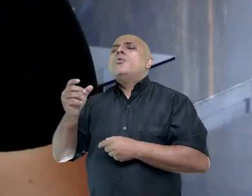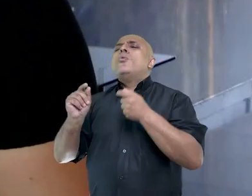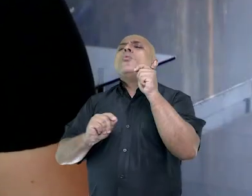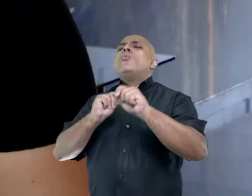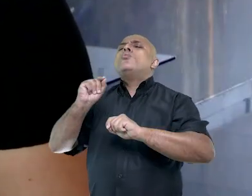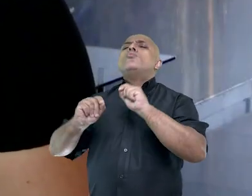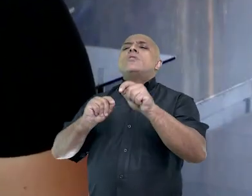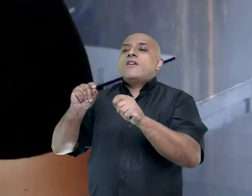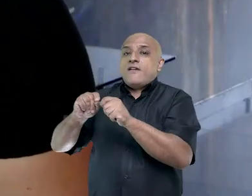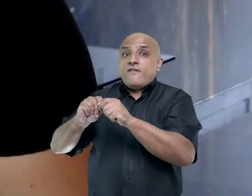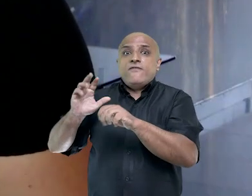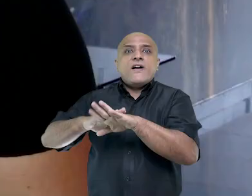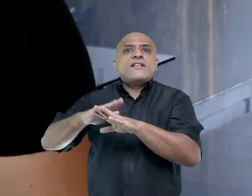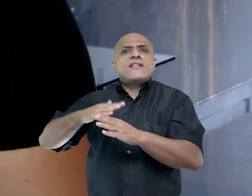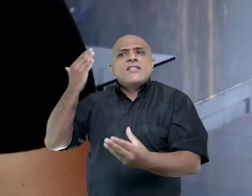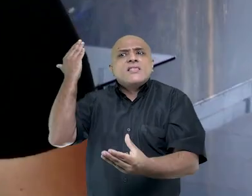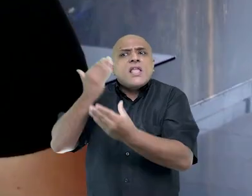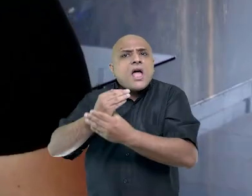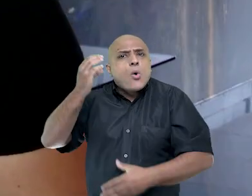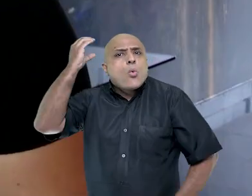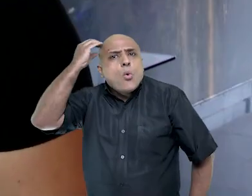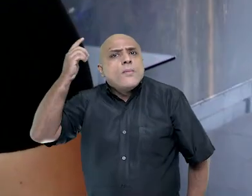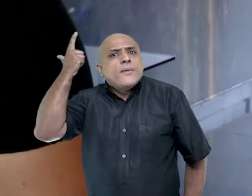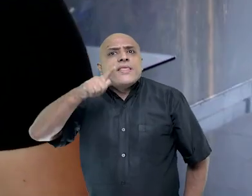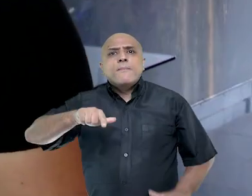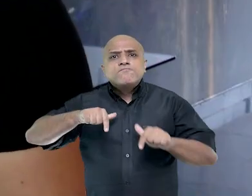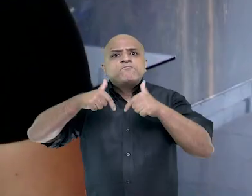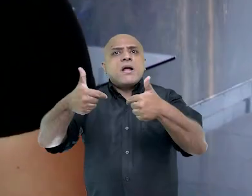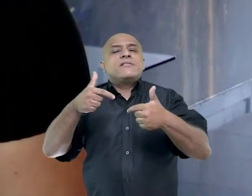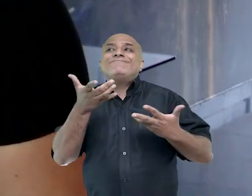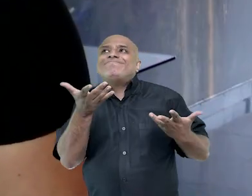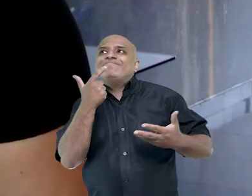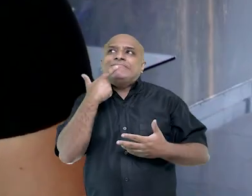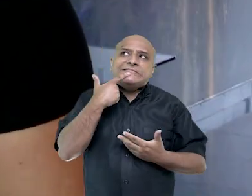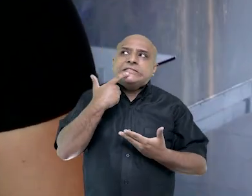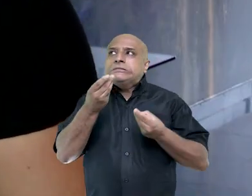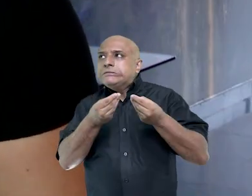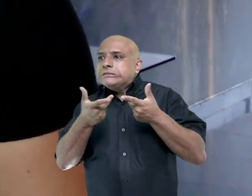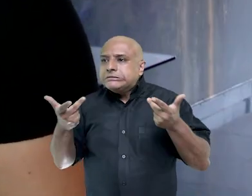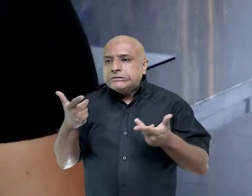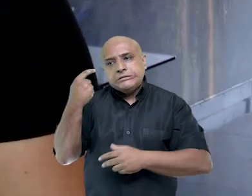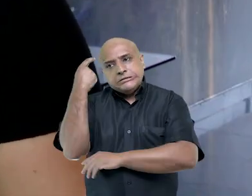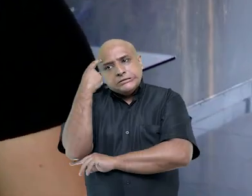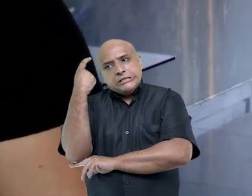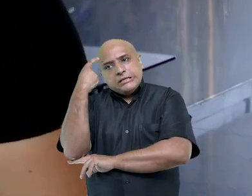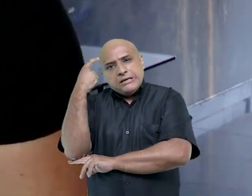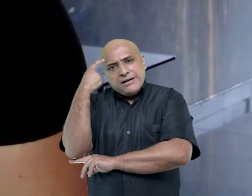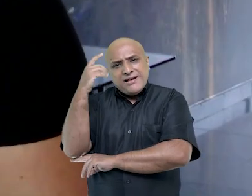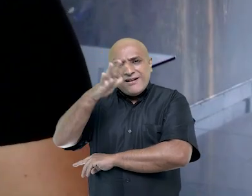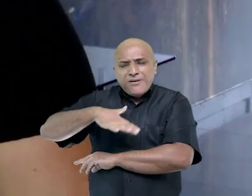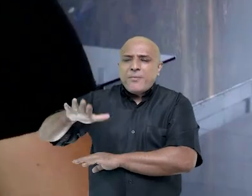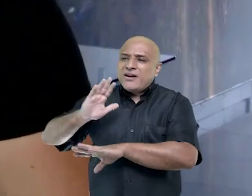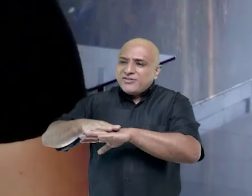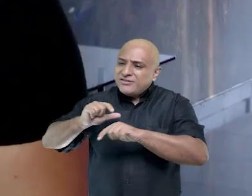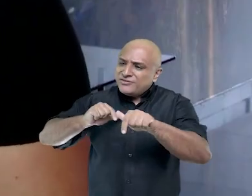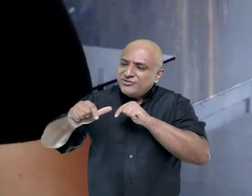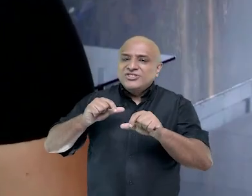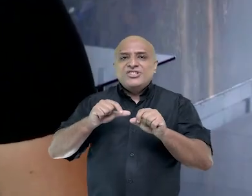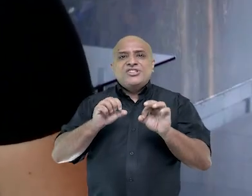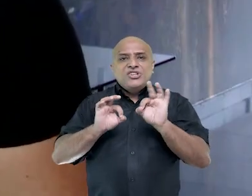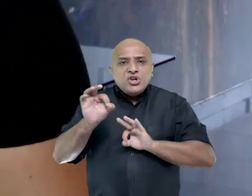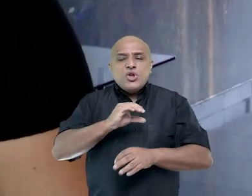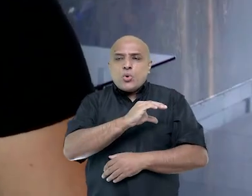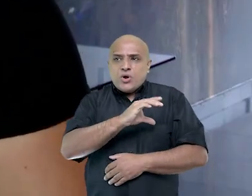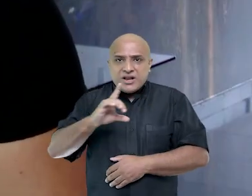fazer também nas sentenças para dar mais efetividade. E uma dessas, assim, considerando que às vezes a parte de execução, de condenação,